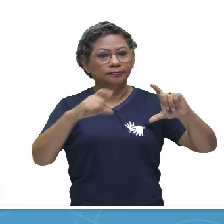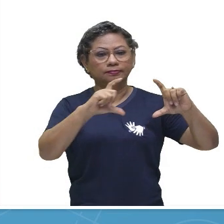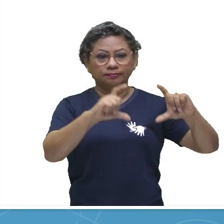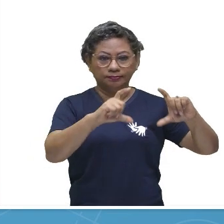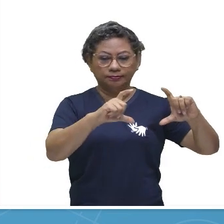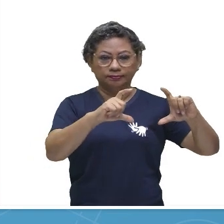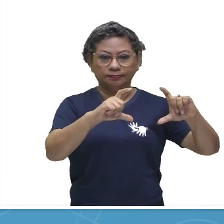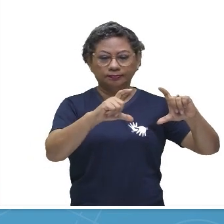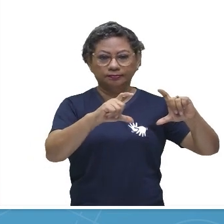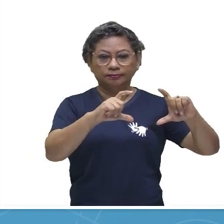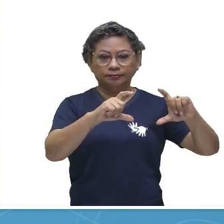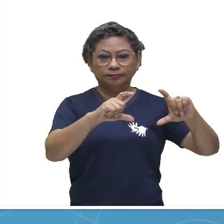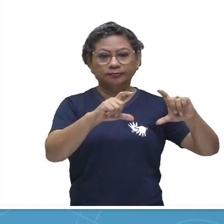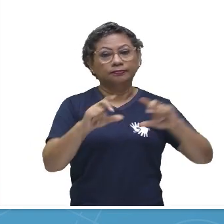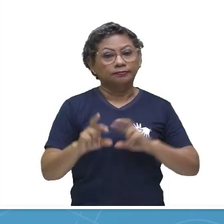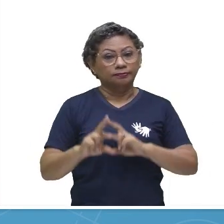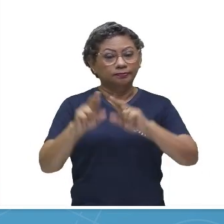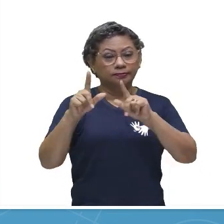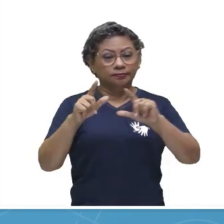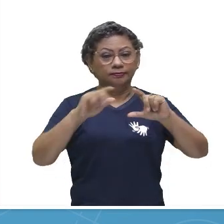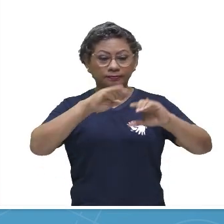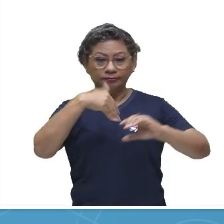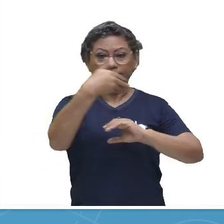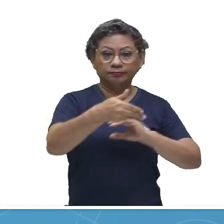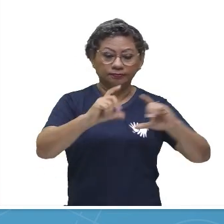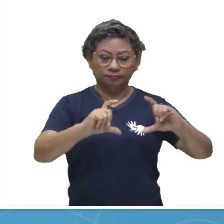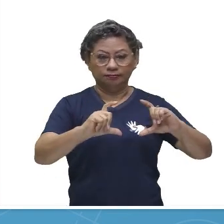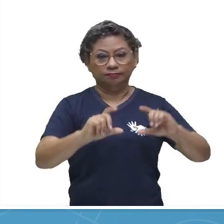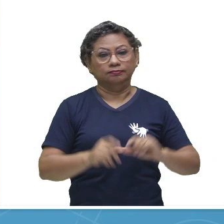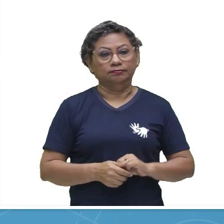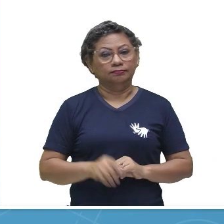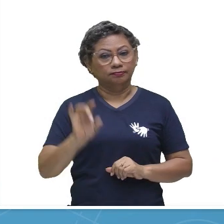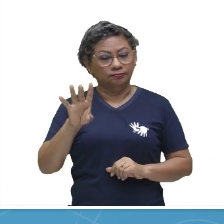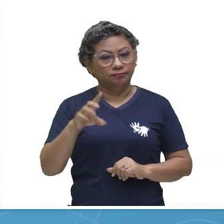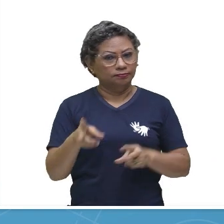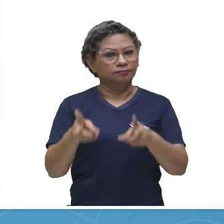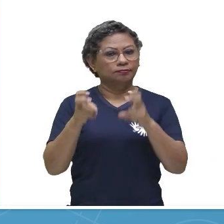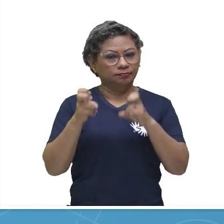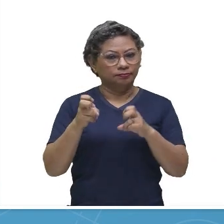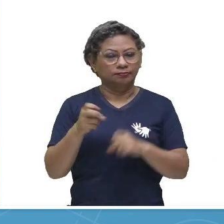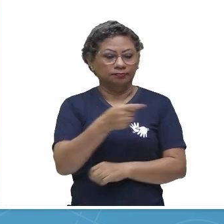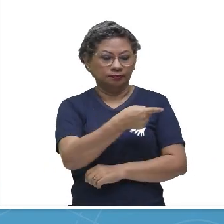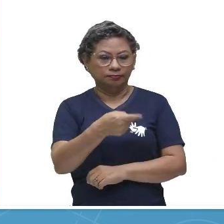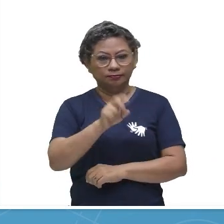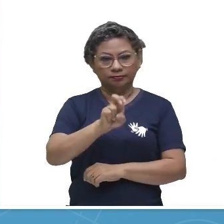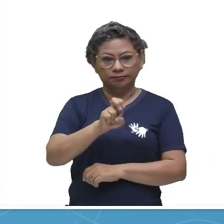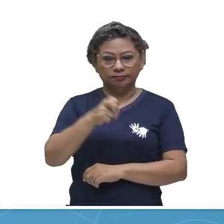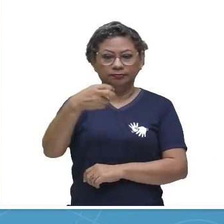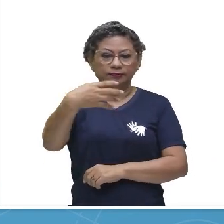5 elevado à quarta. Nesse caso aqui, apenas a base está sofrendo a ação do